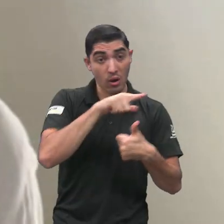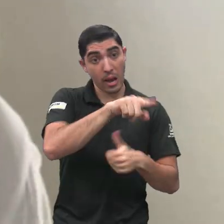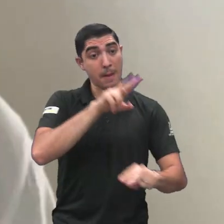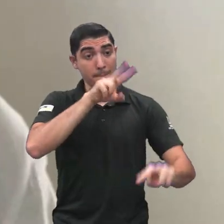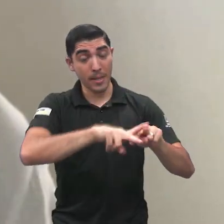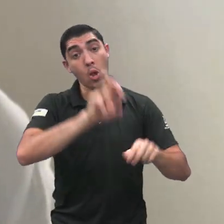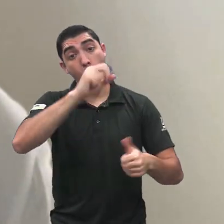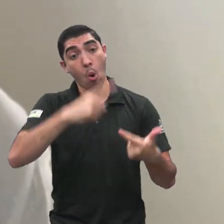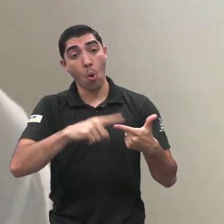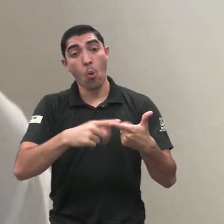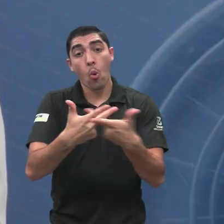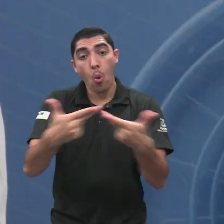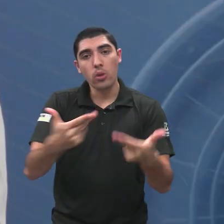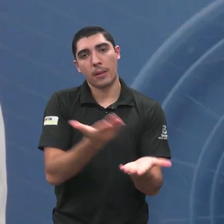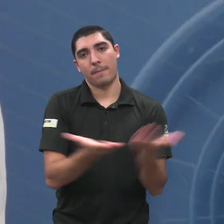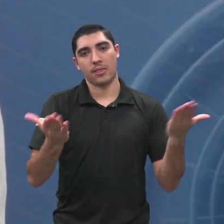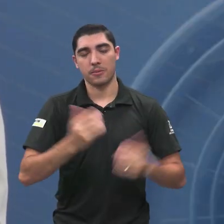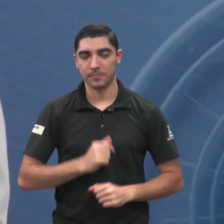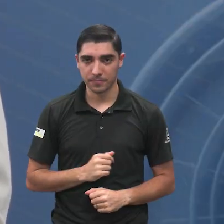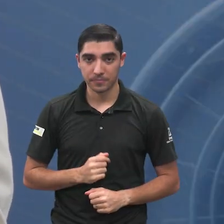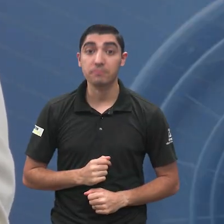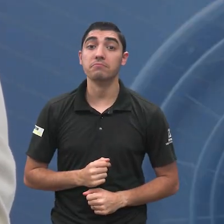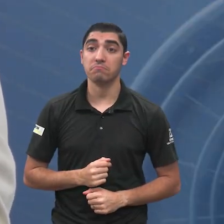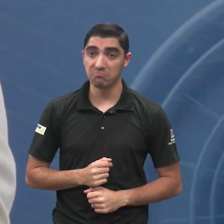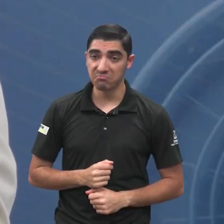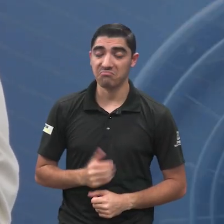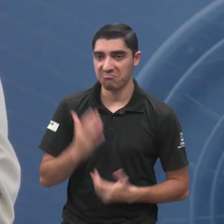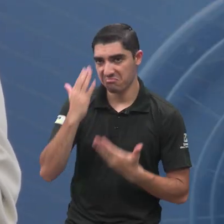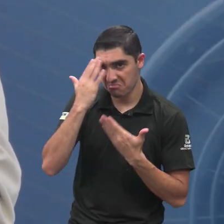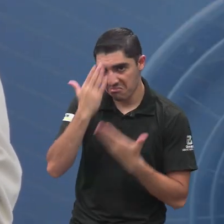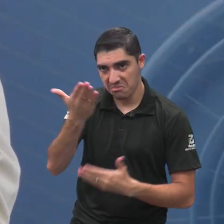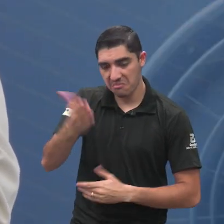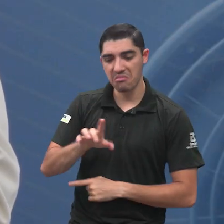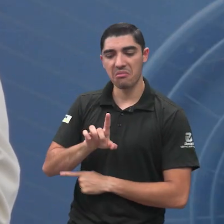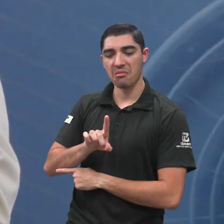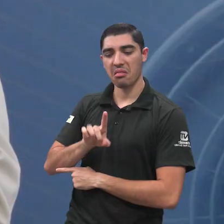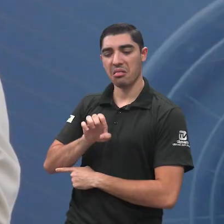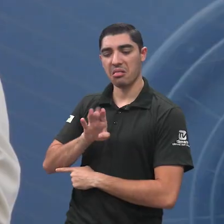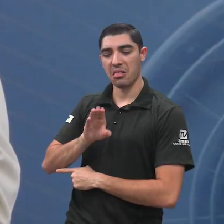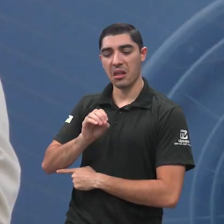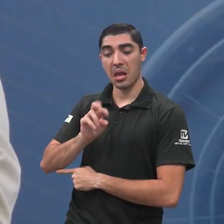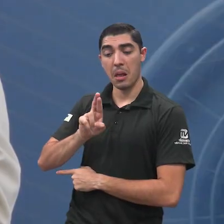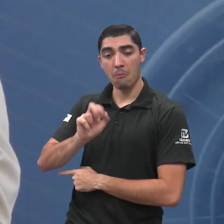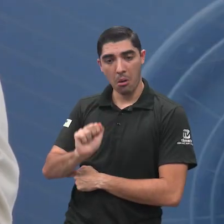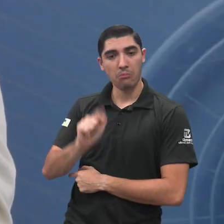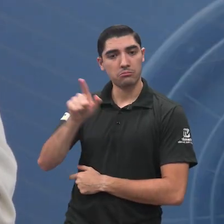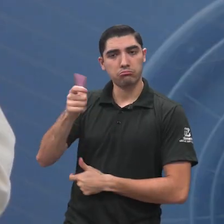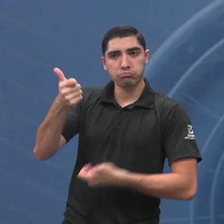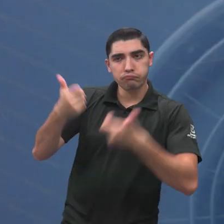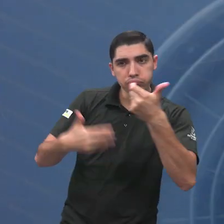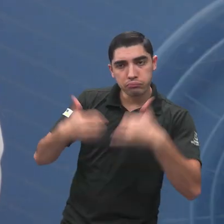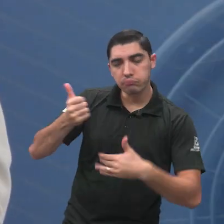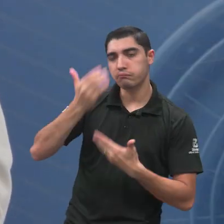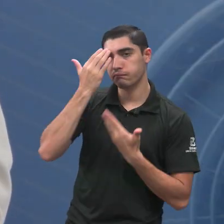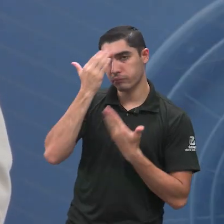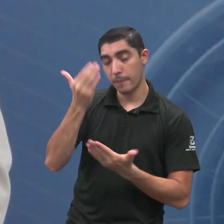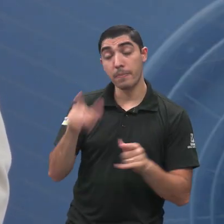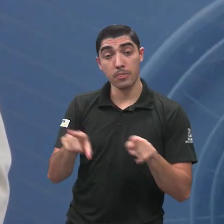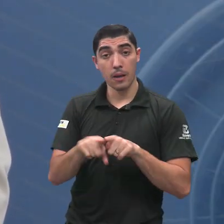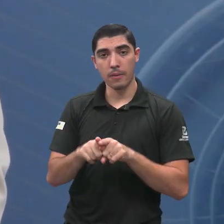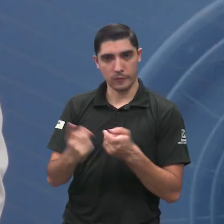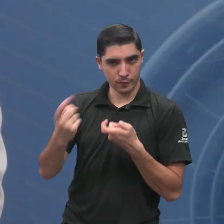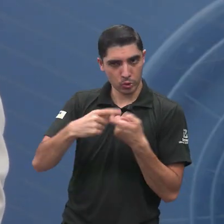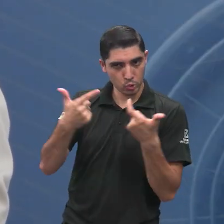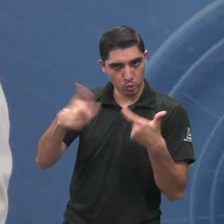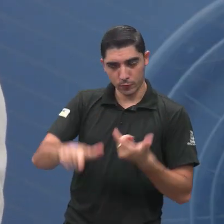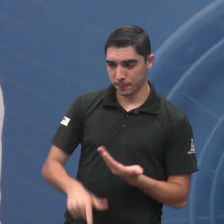bens e valores bloqueados na justiça. Certo, doutora Débora. Muito obrigado pela sua participação. A gente volta aqui com os nossos